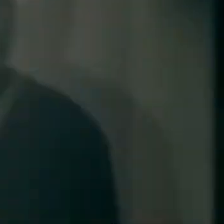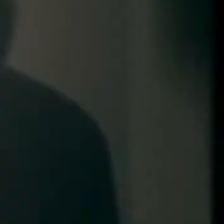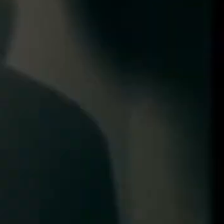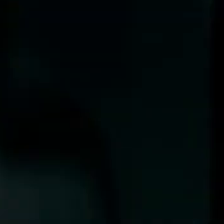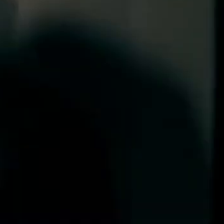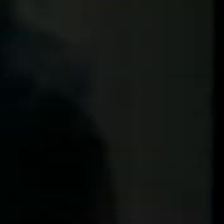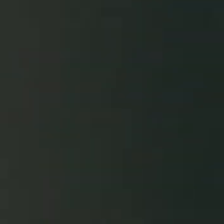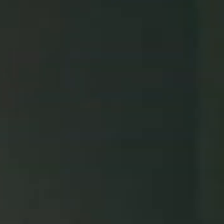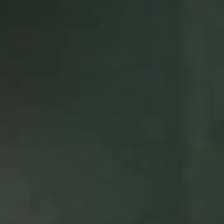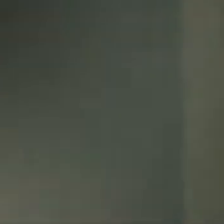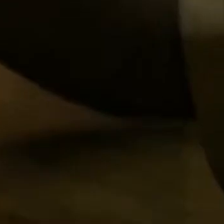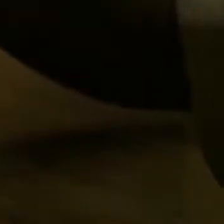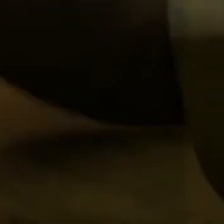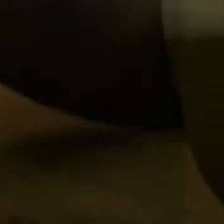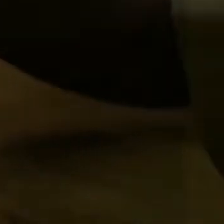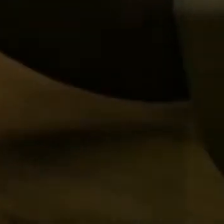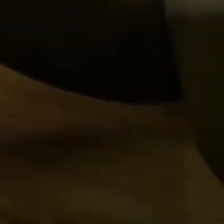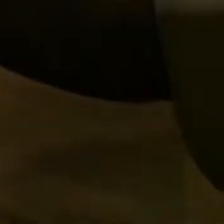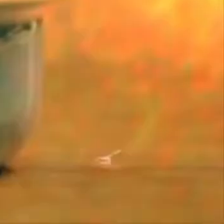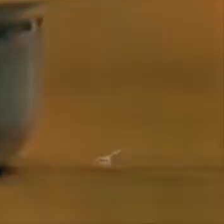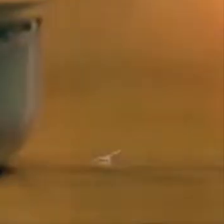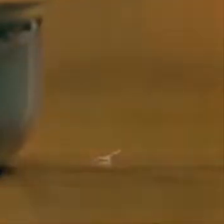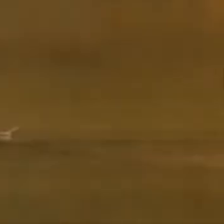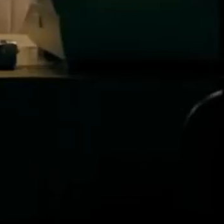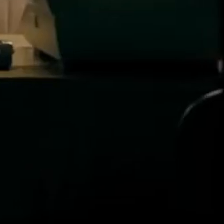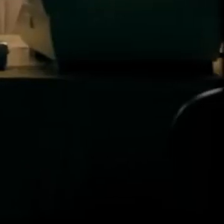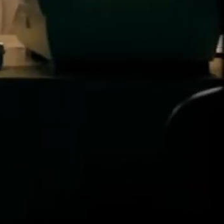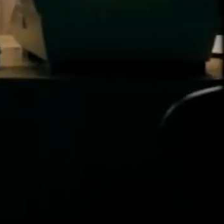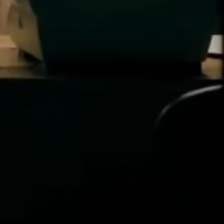A ditadura foi uma época de violação de direitos.